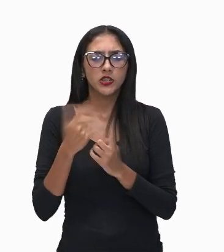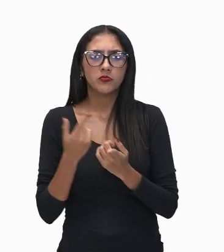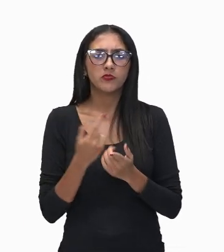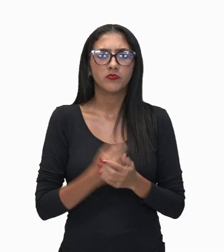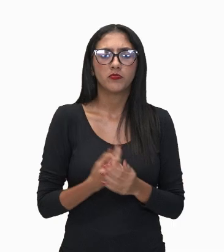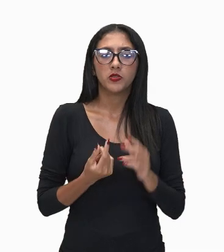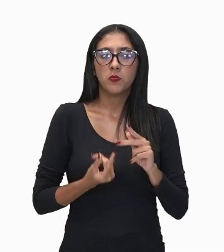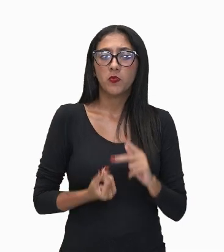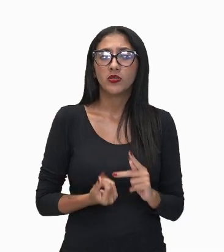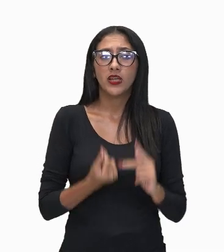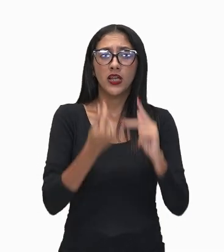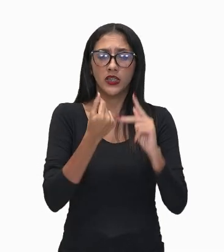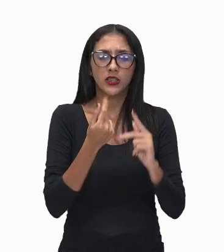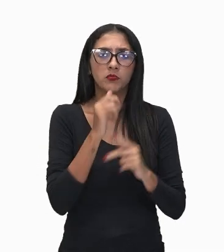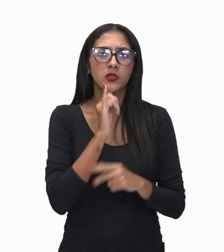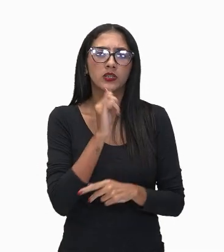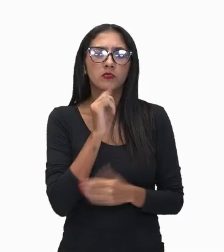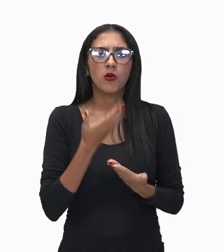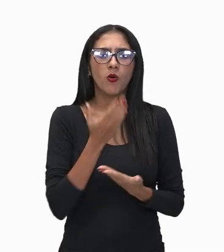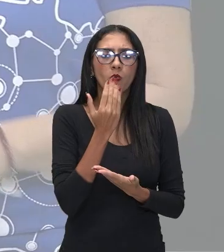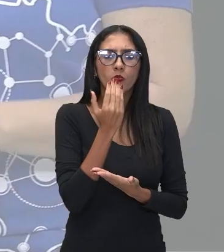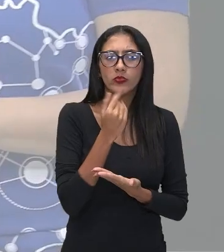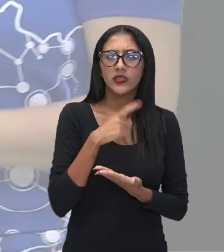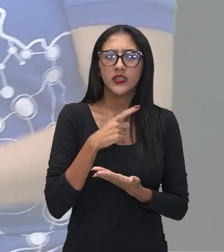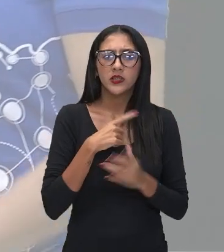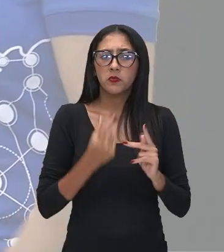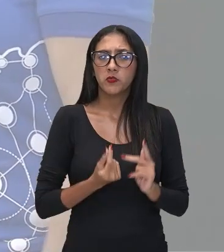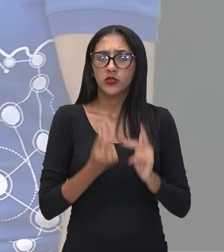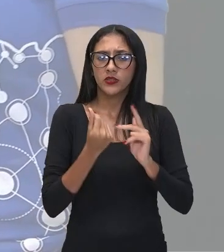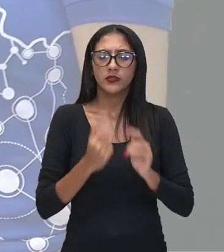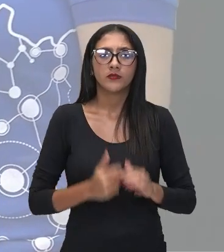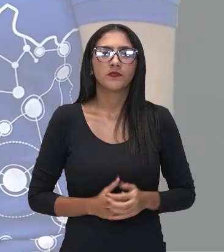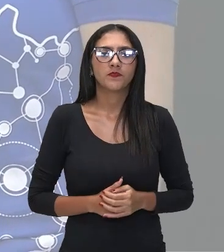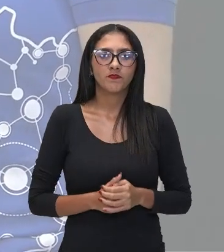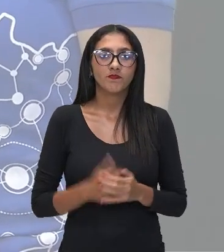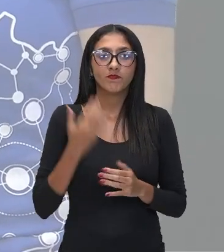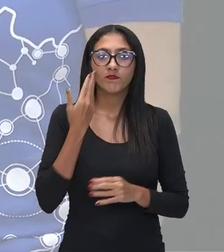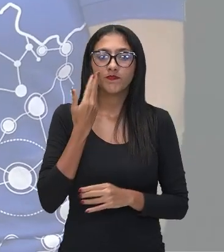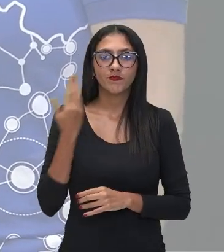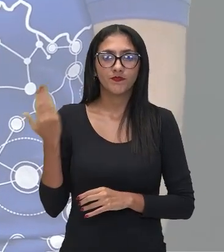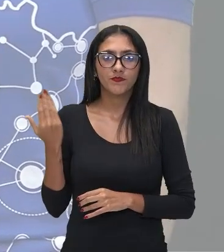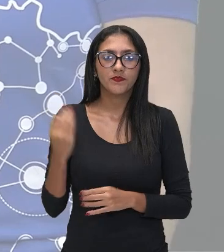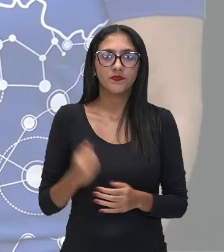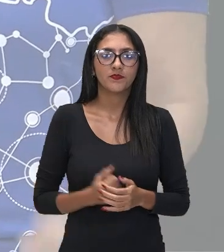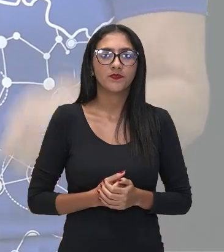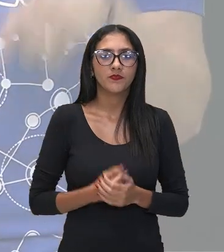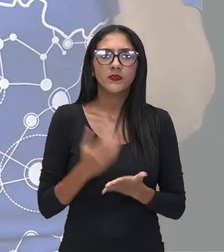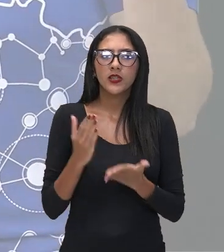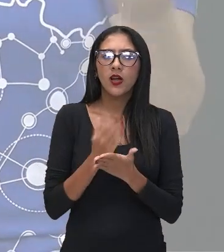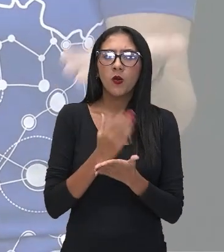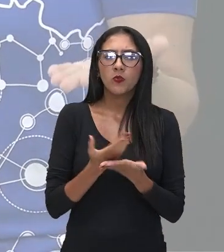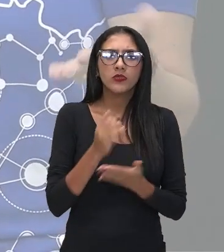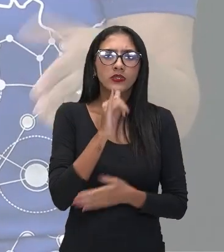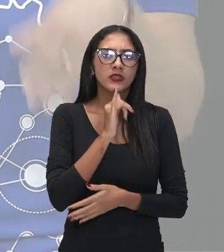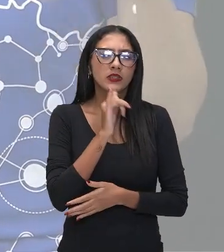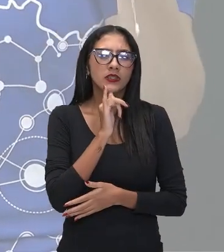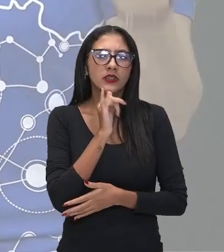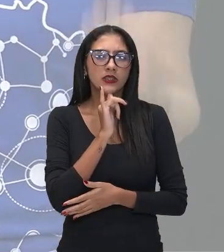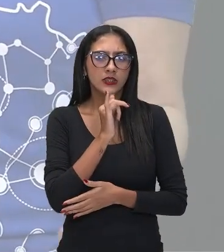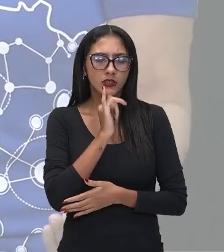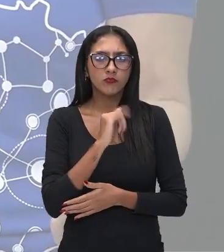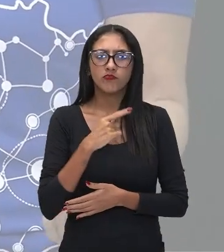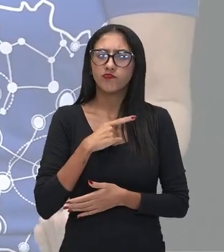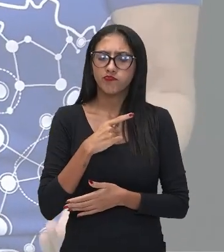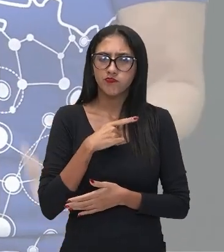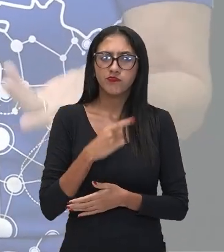alimentos ricos em proteínas. Aqui nós temos alguns exemplos, né, de alimentos que são